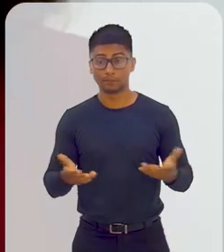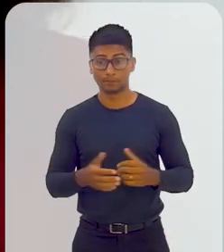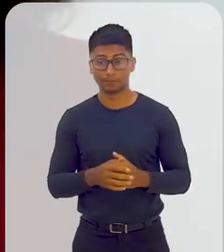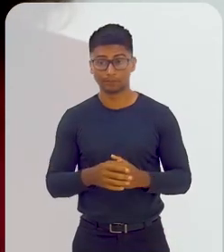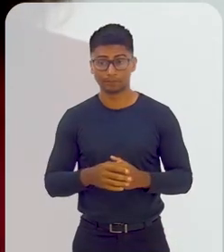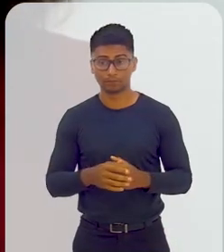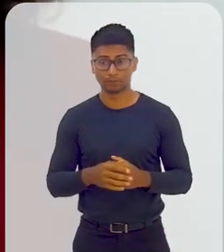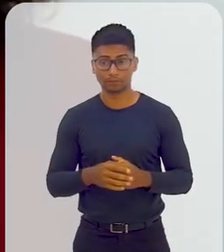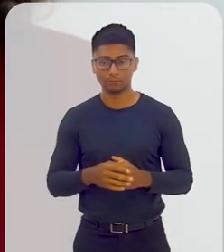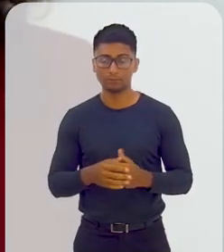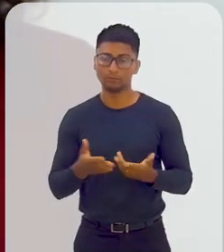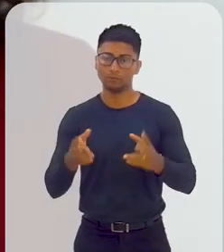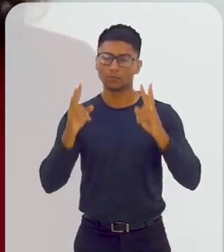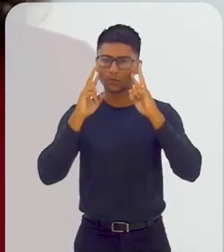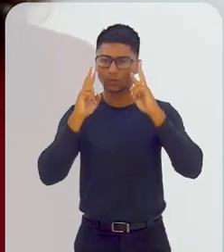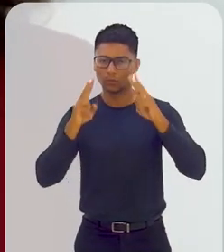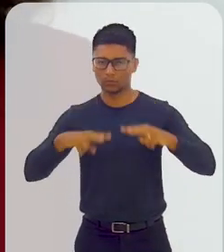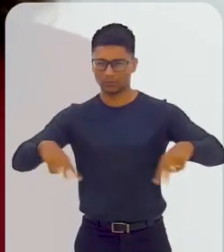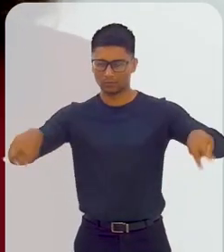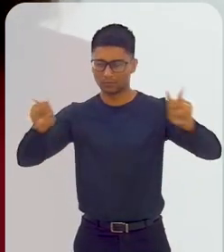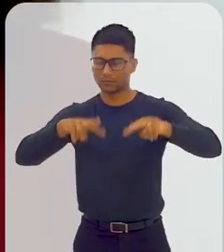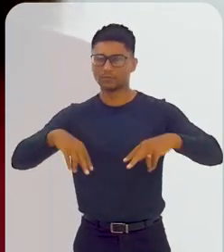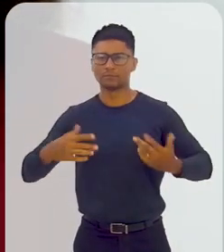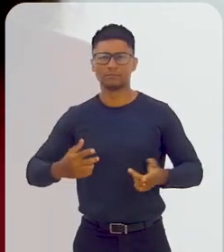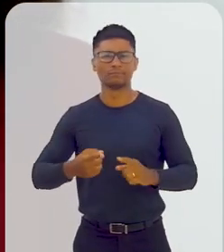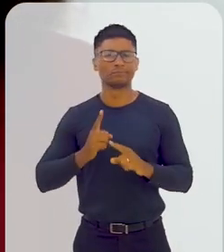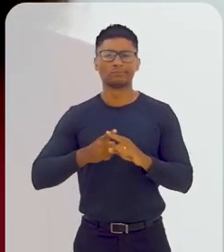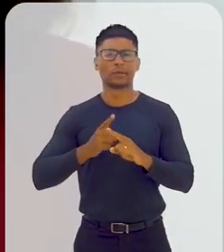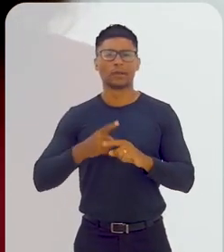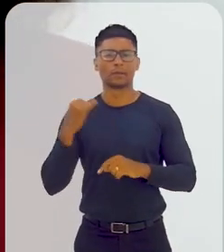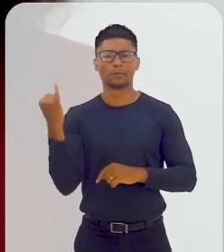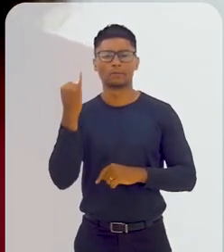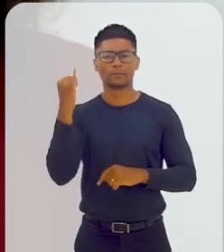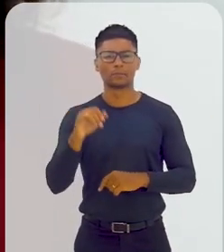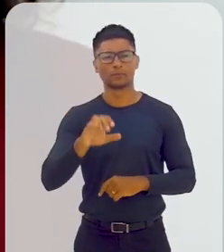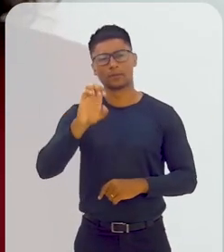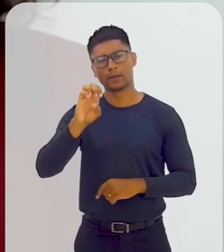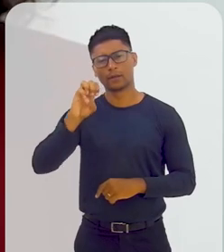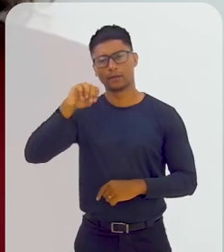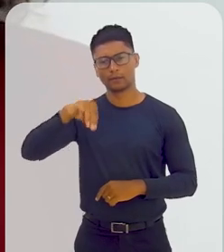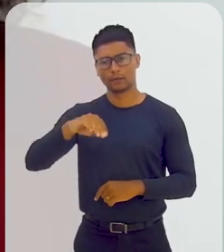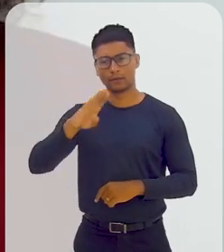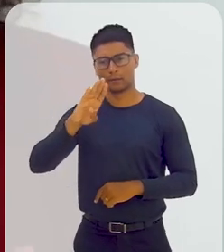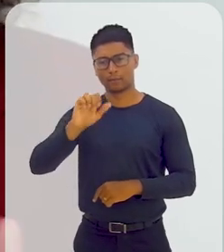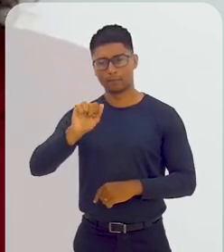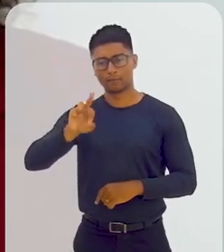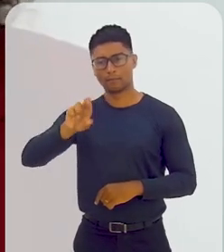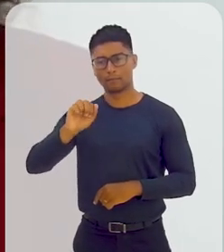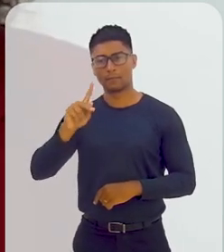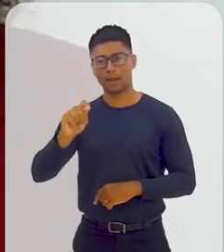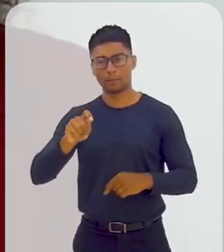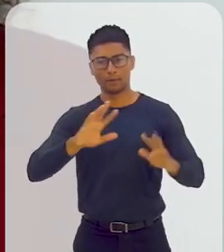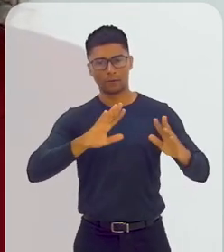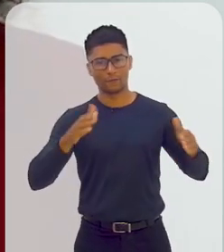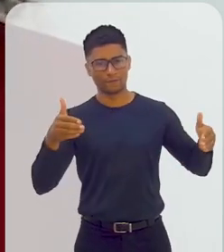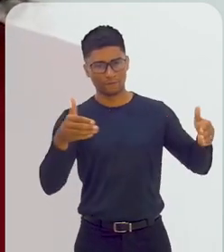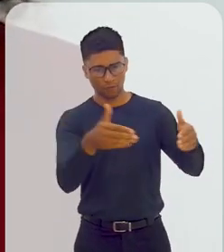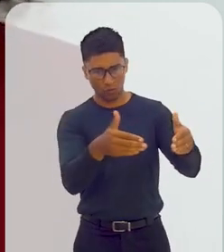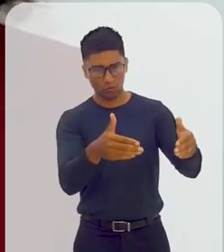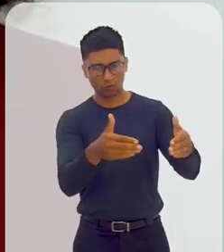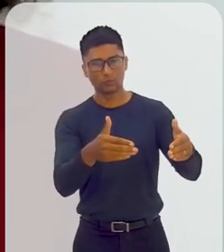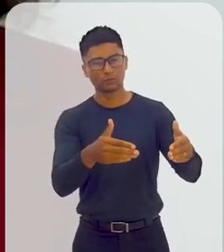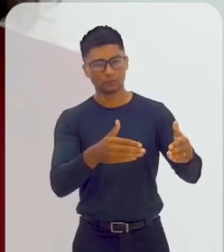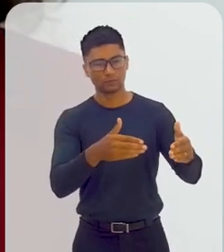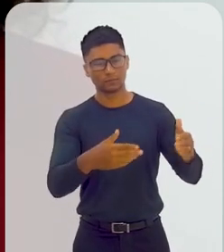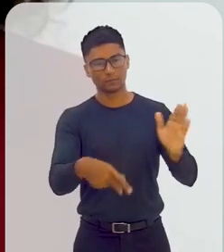Cristiane, dentro desse escopo, né, e desse olhar, por que é tão importante a Embrapa fazer parte e compor o Fórum Permanente de